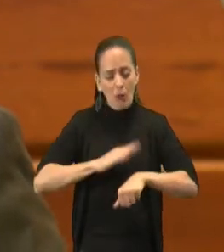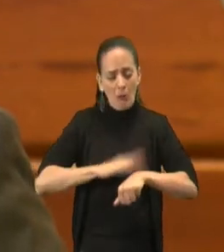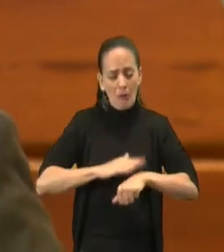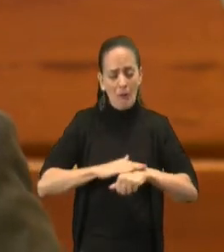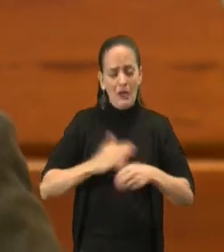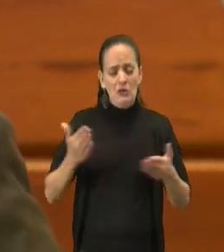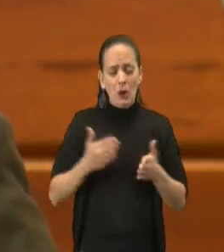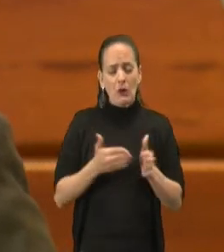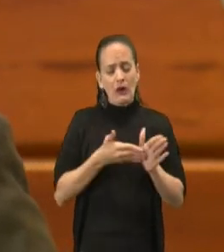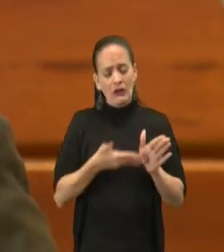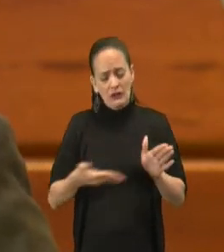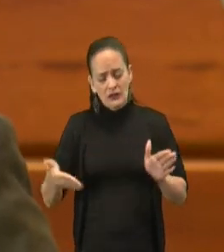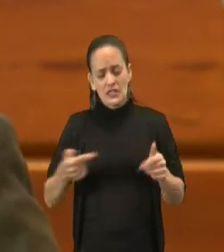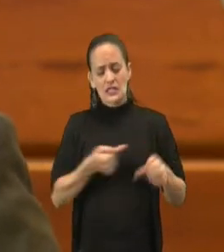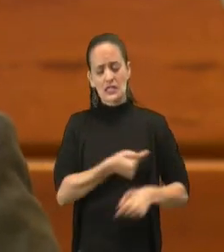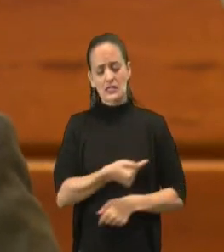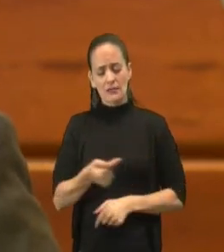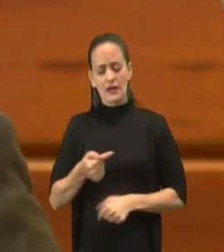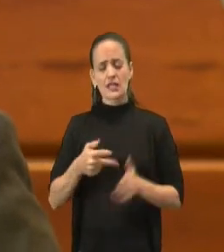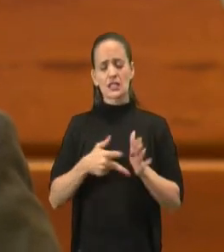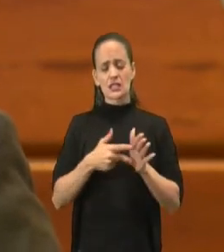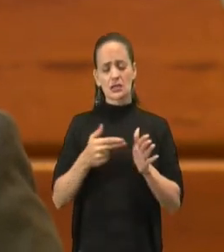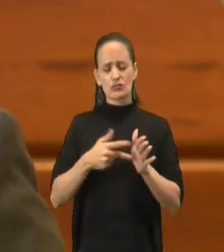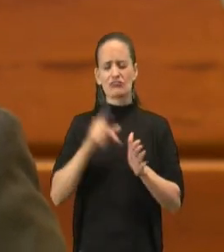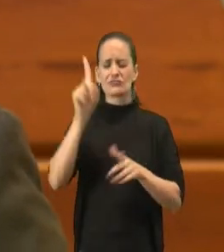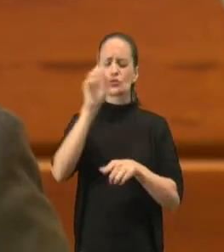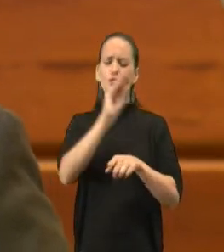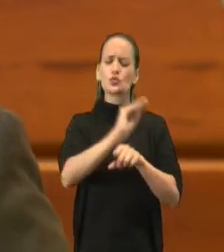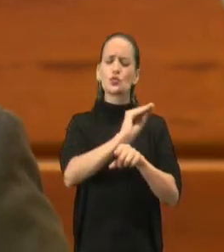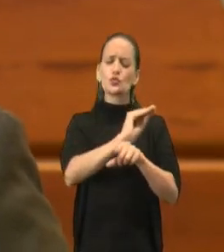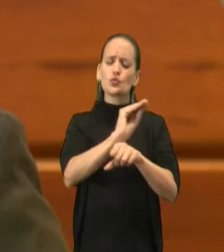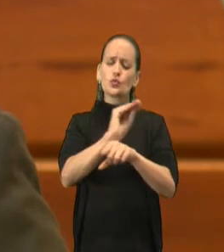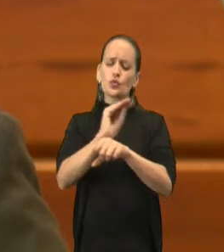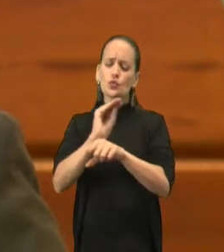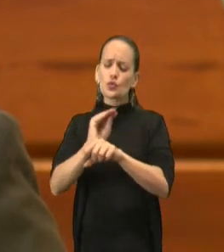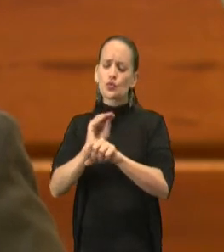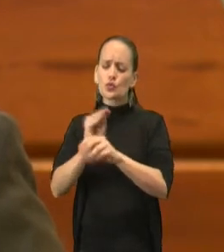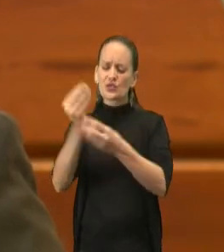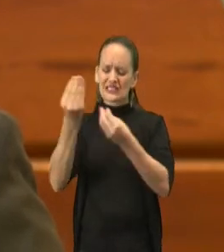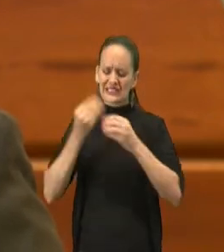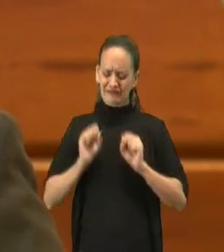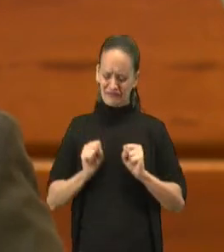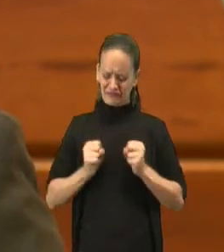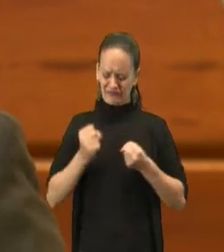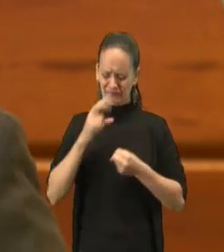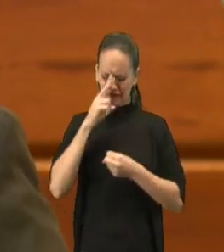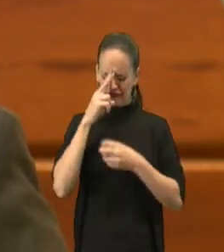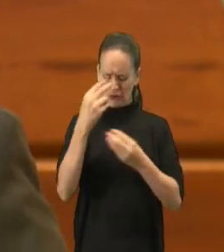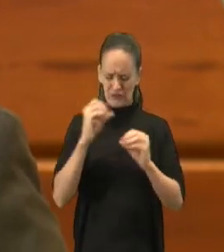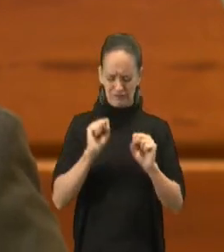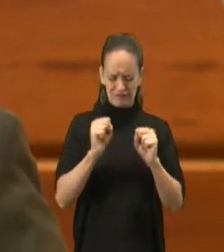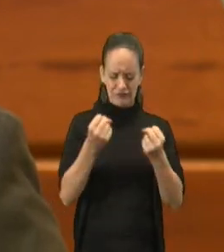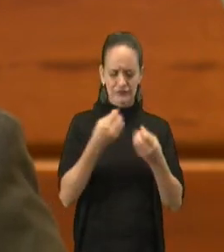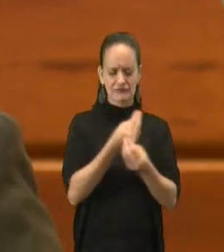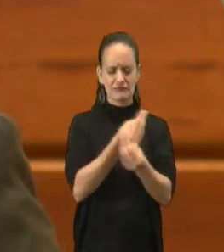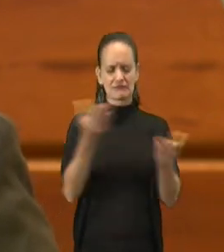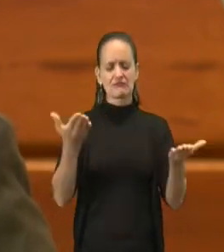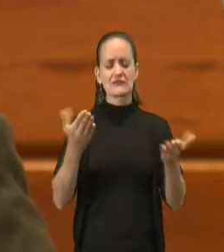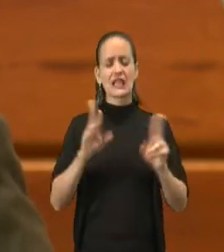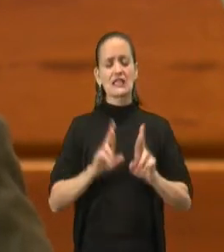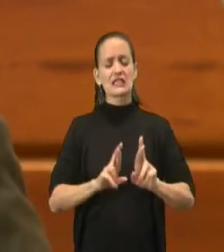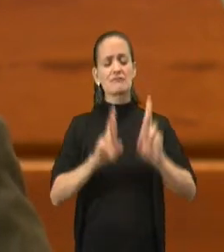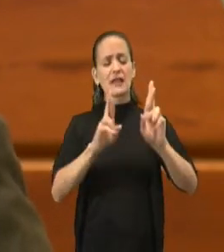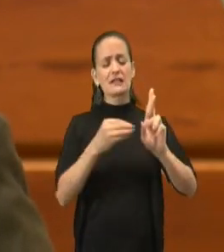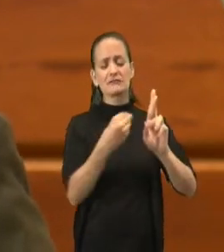este procedimento, Senhor Deus. Sê com cada um deles, ó Pai, renova as forças, dá esperança, Senhor Deus, também àqueles que